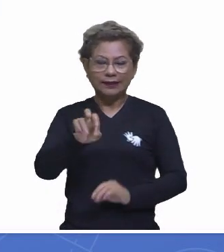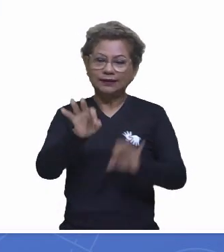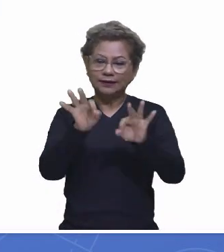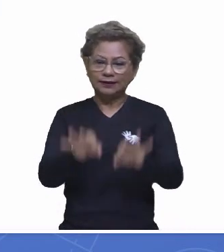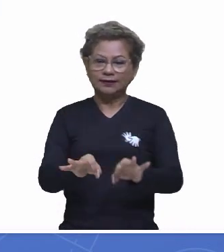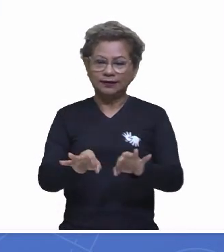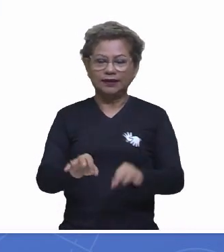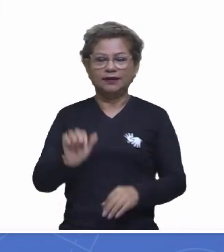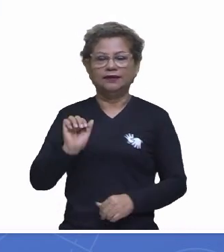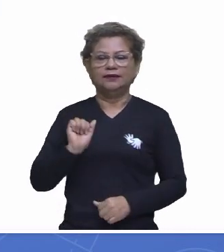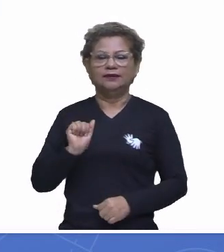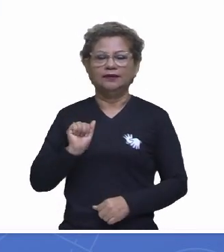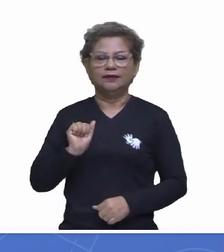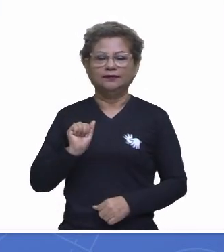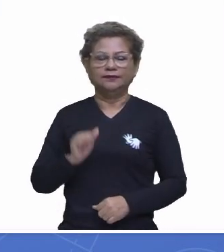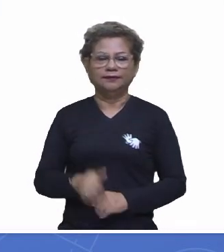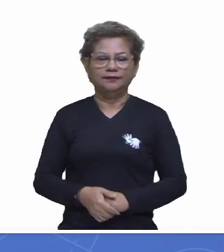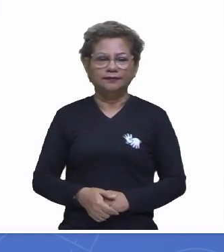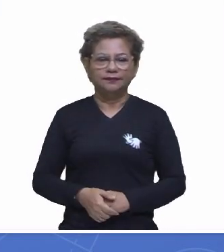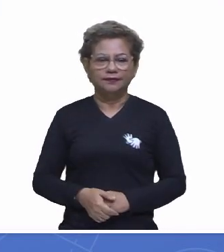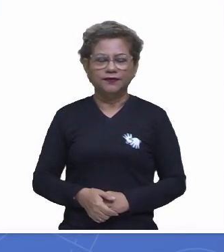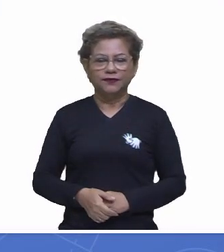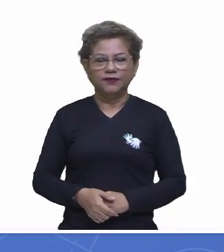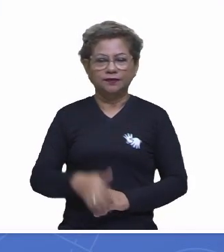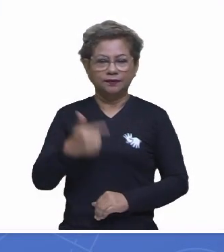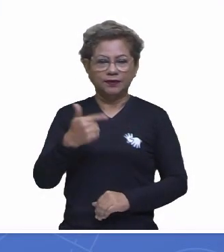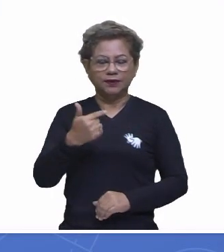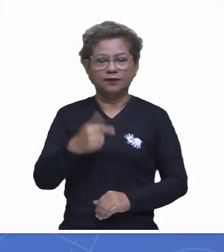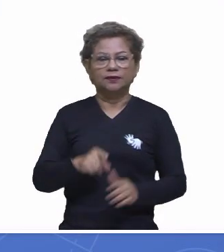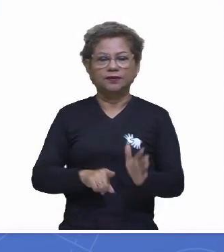correta, aliás, é a letra A. Vamos para a próxima questão.